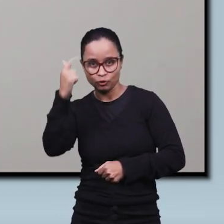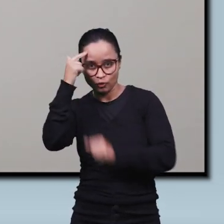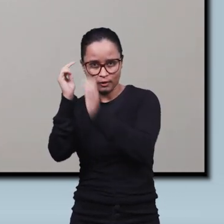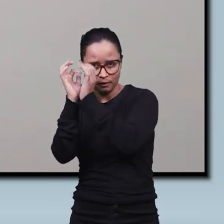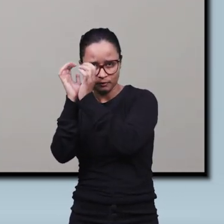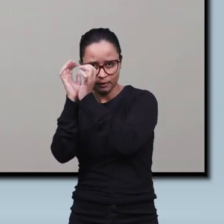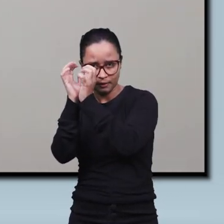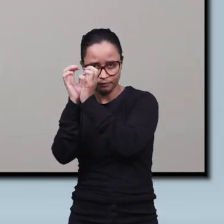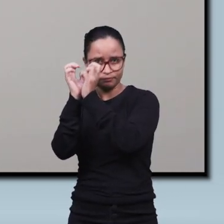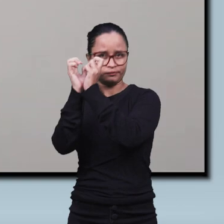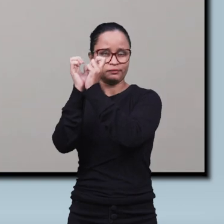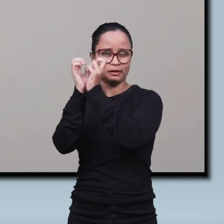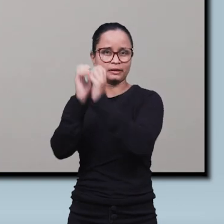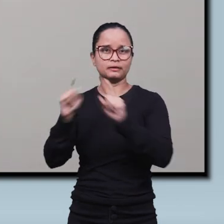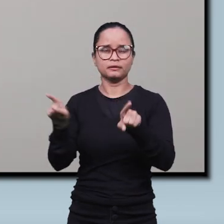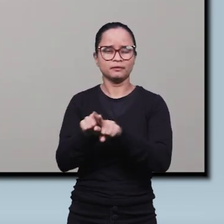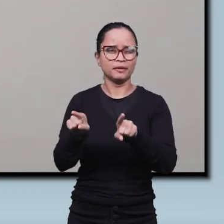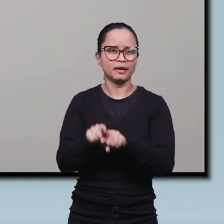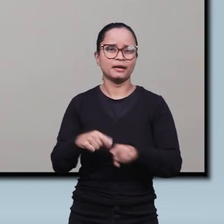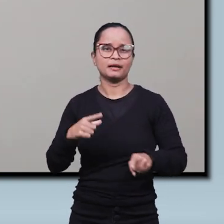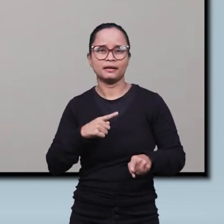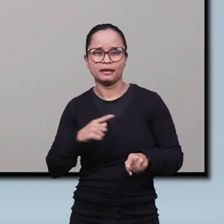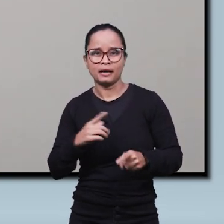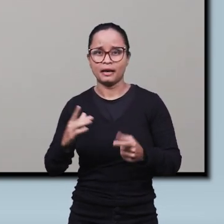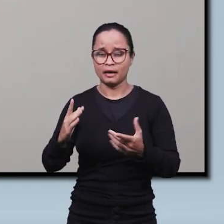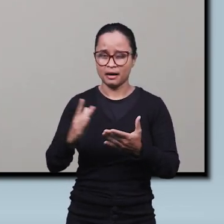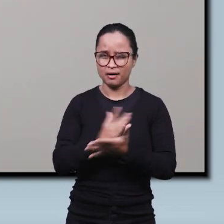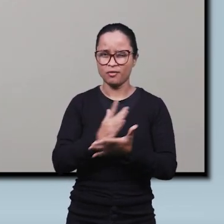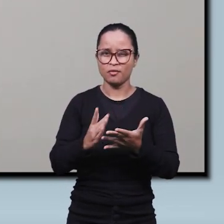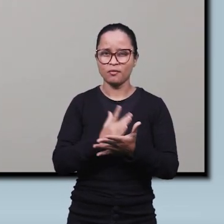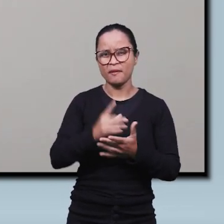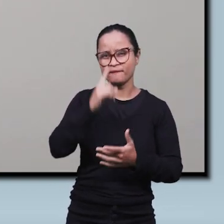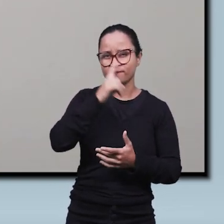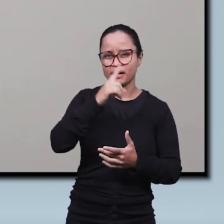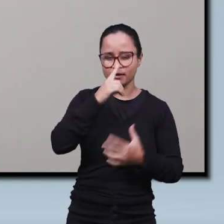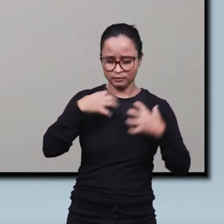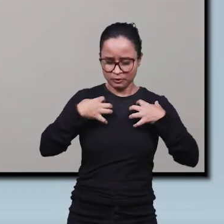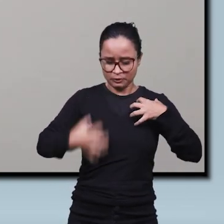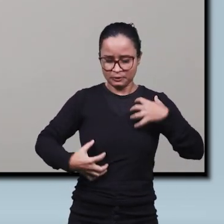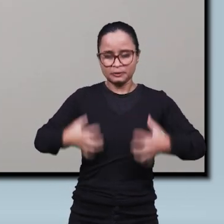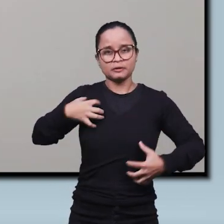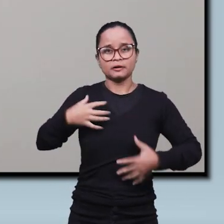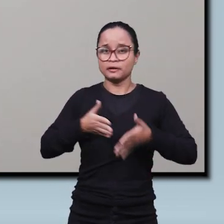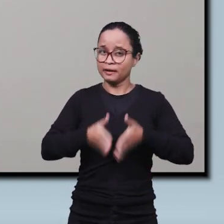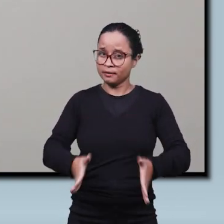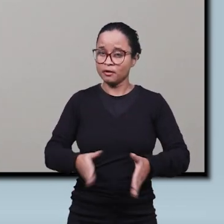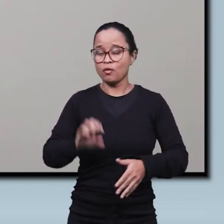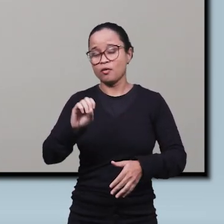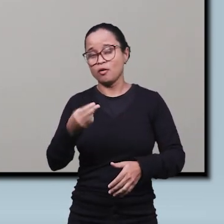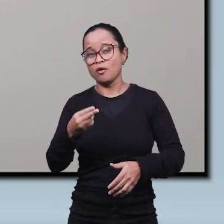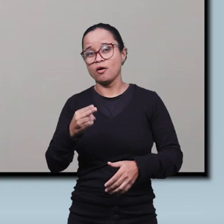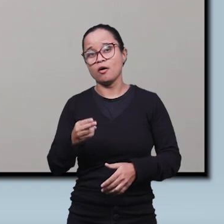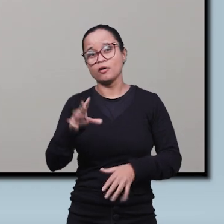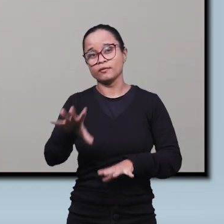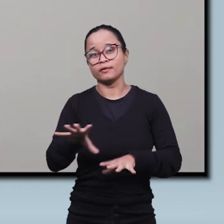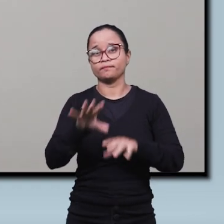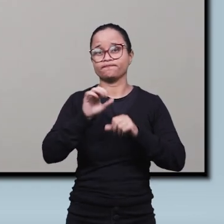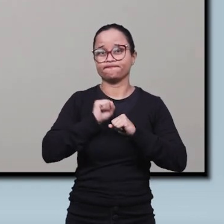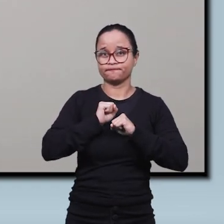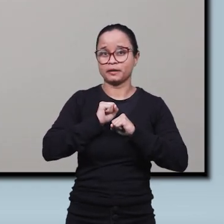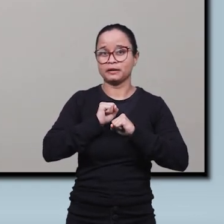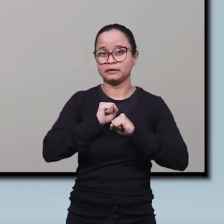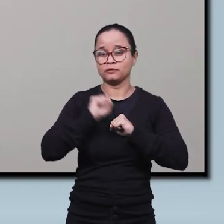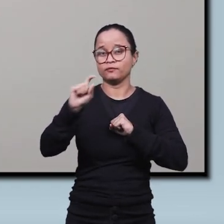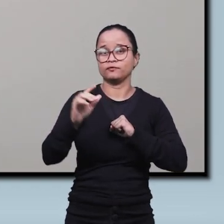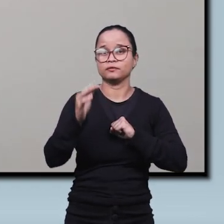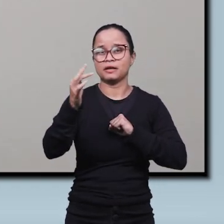ou deformidades congênitas, né, ou adquiridas, muitas vezes